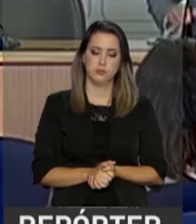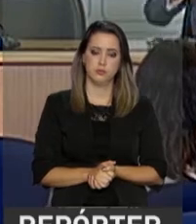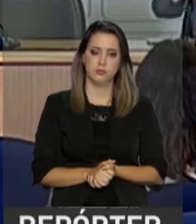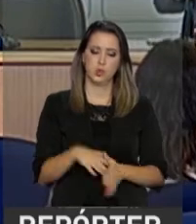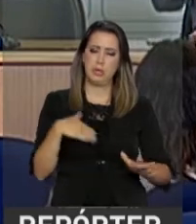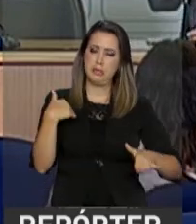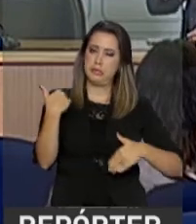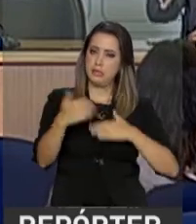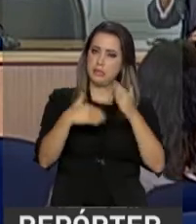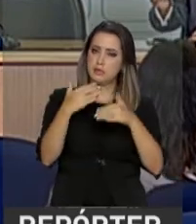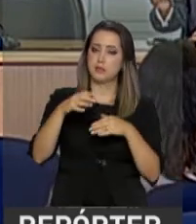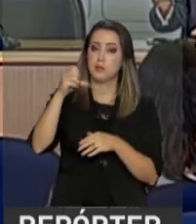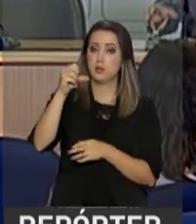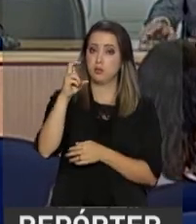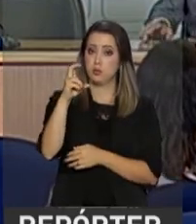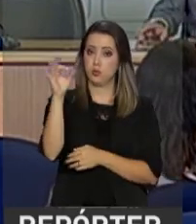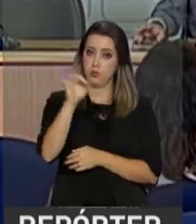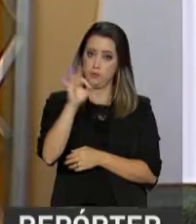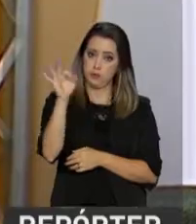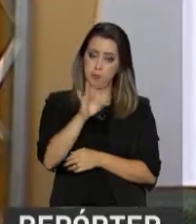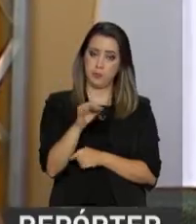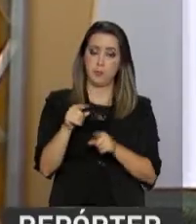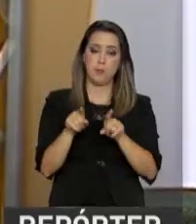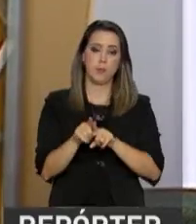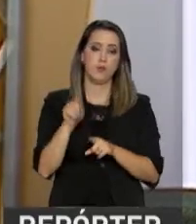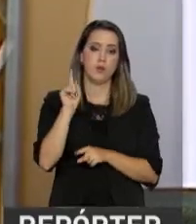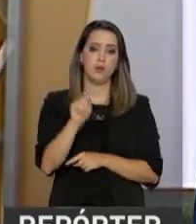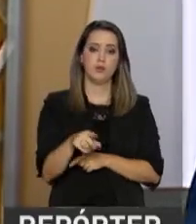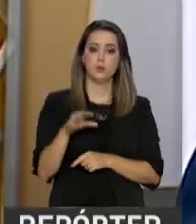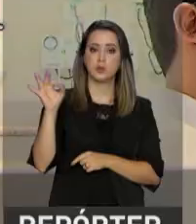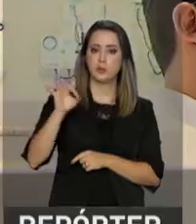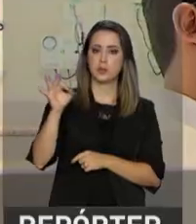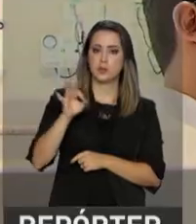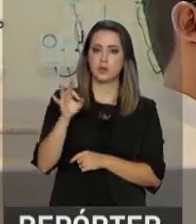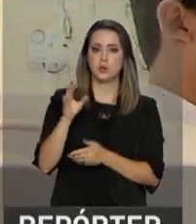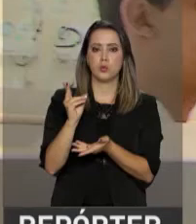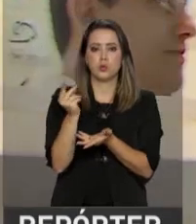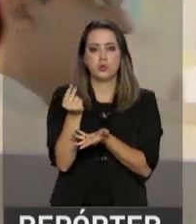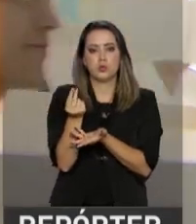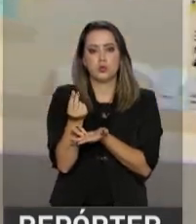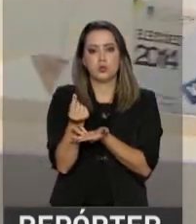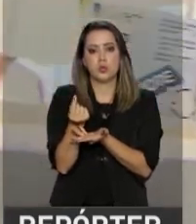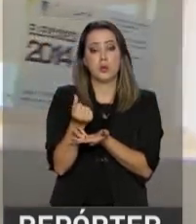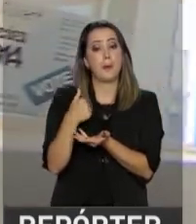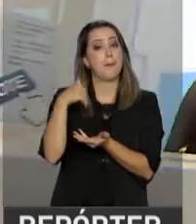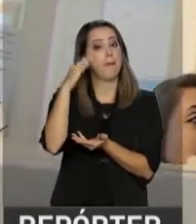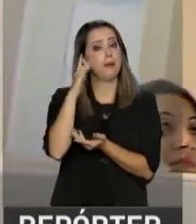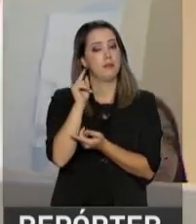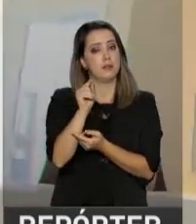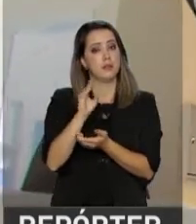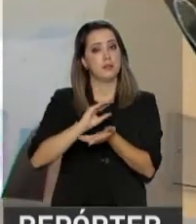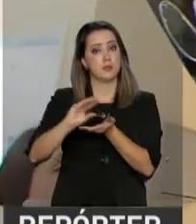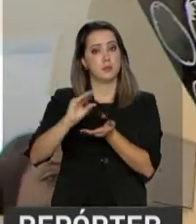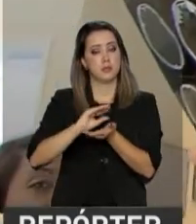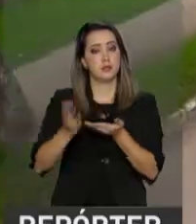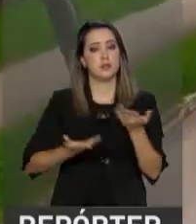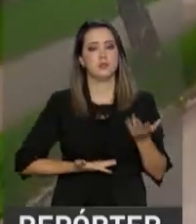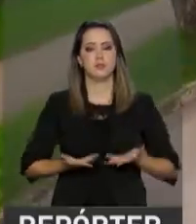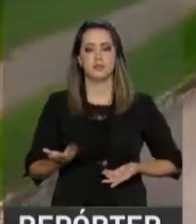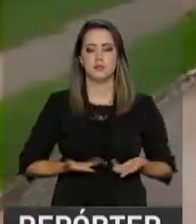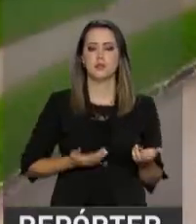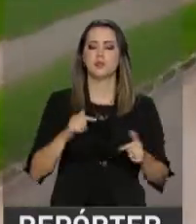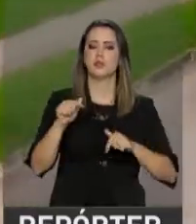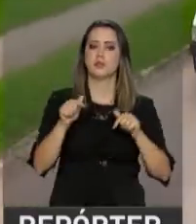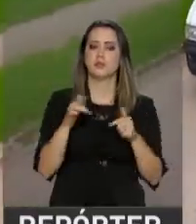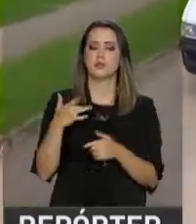crescimento de 95% este foi o percentual de investimentos a mais aplicado em serviços e ações